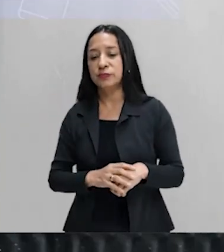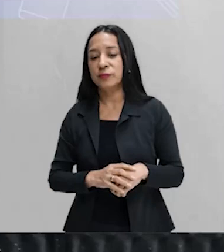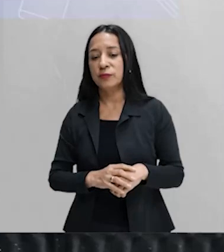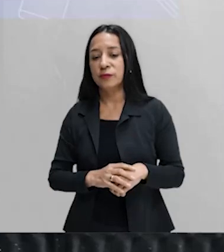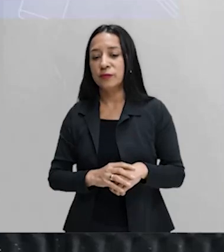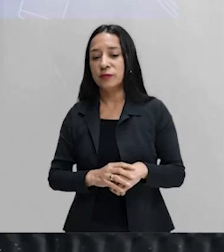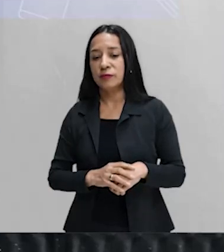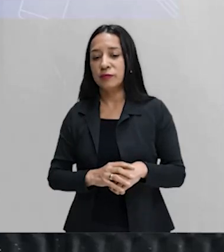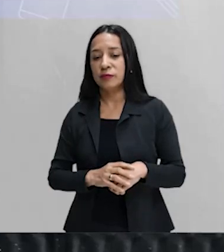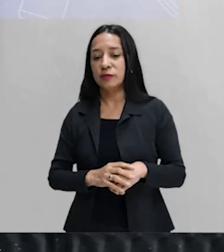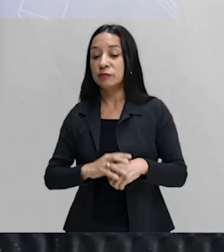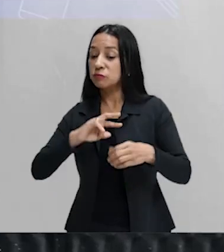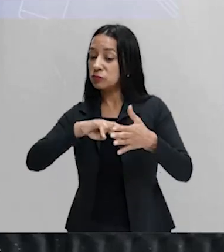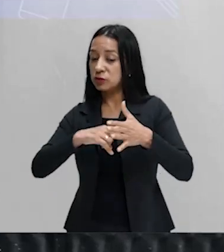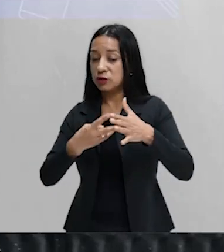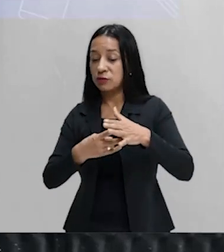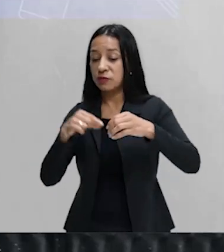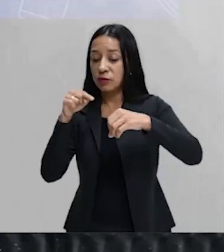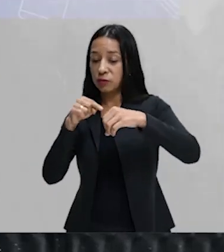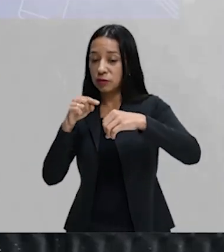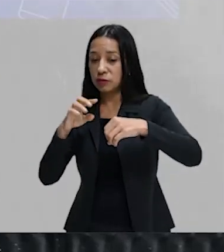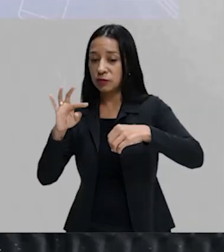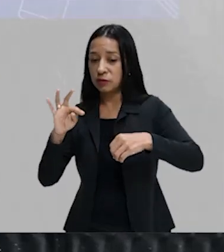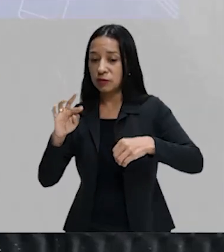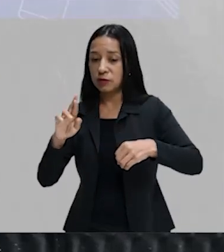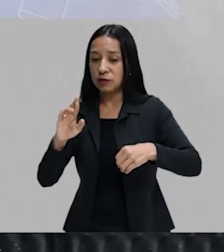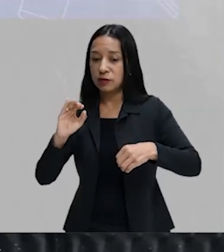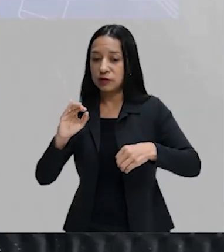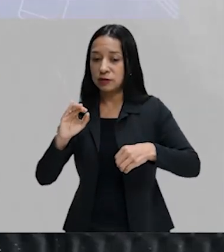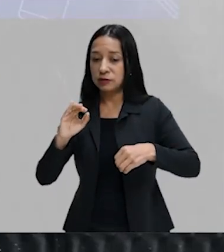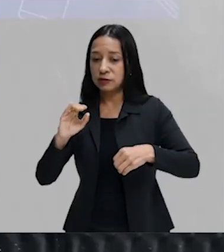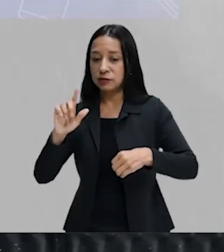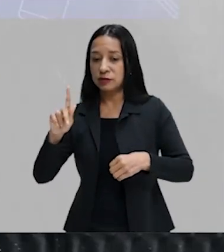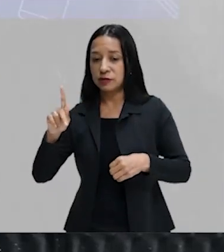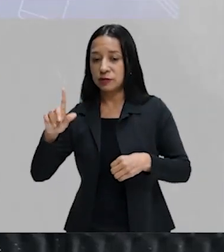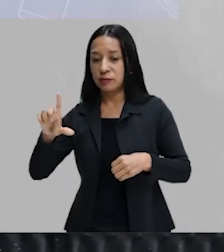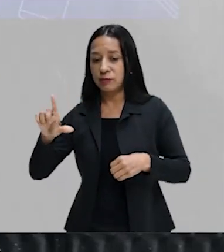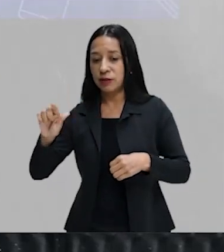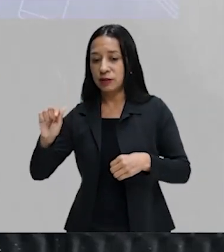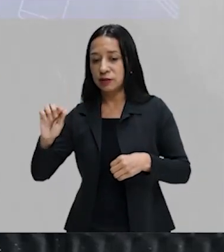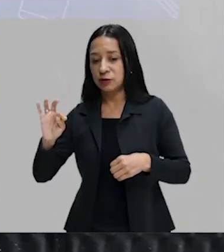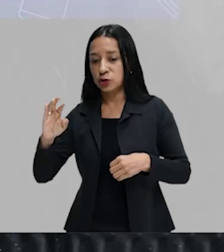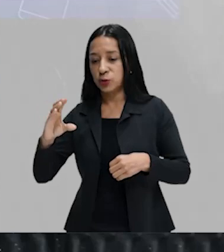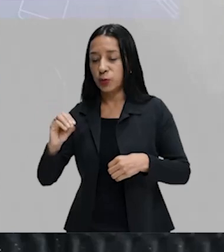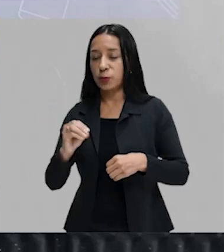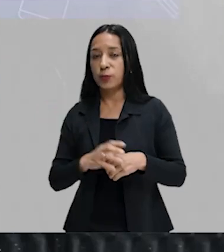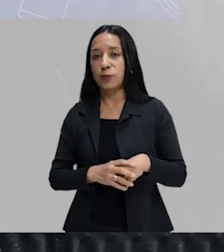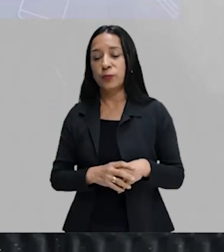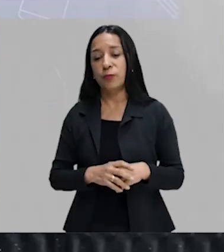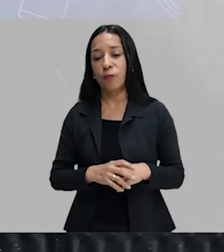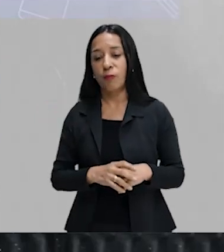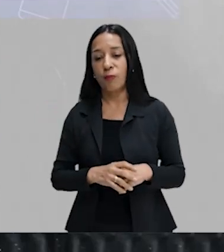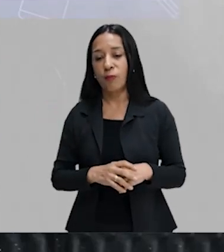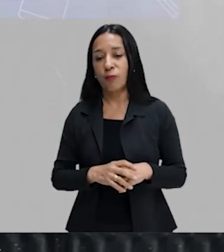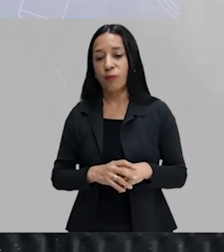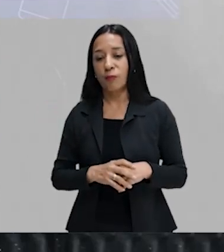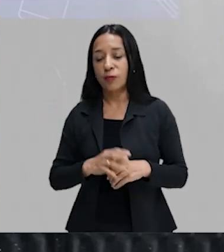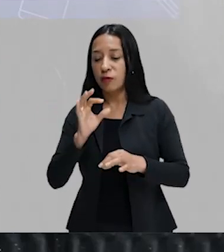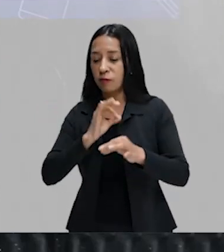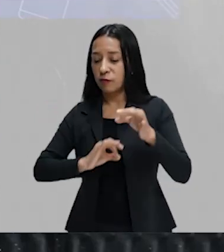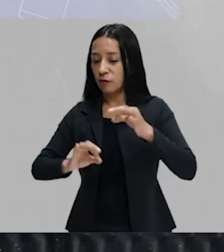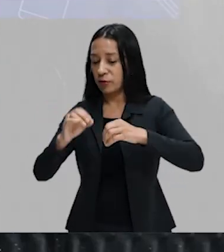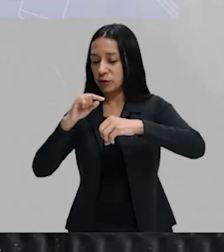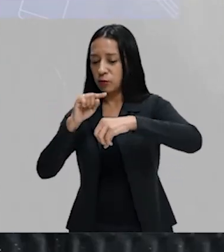ser triblástico. Ok, pessoal? Então, a gástrula acontece o processo de formação dos